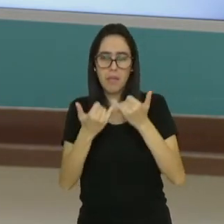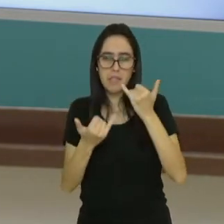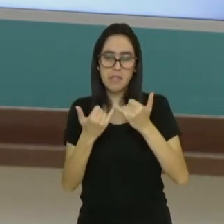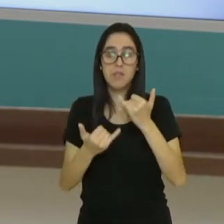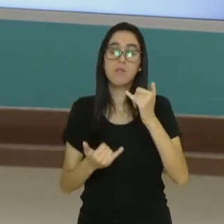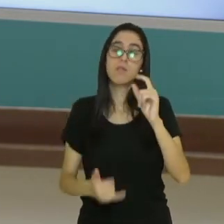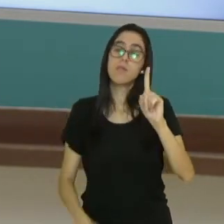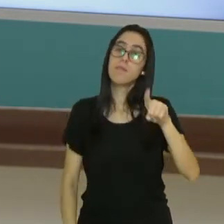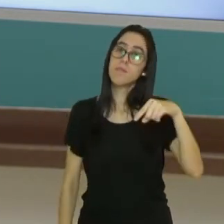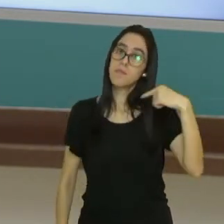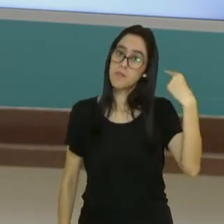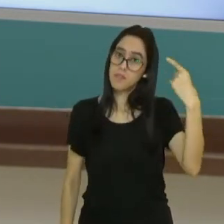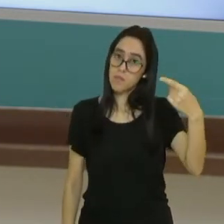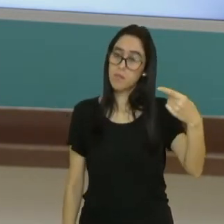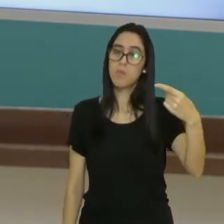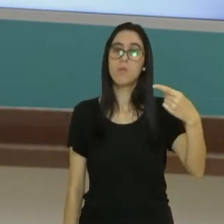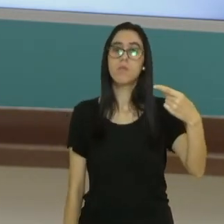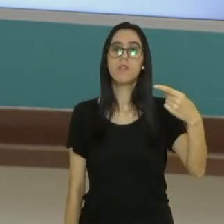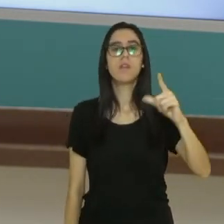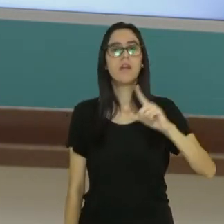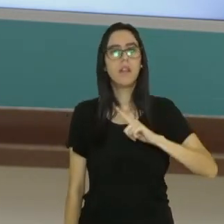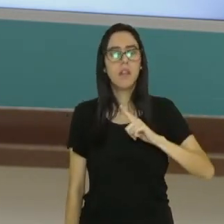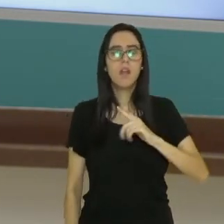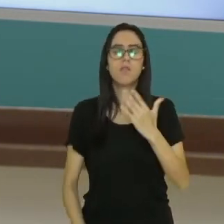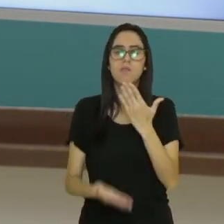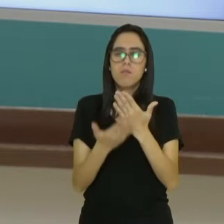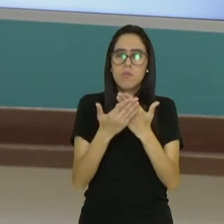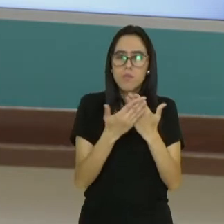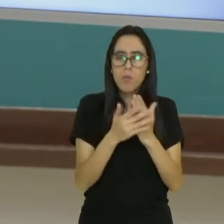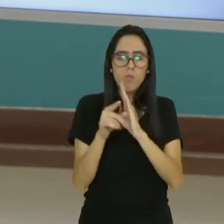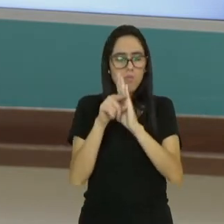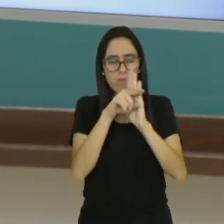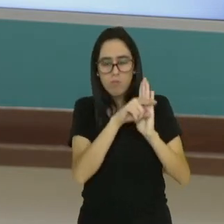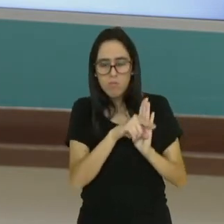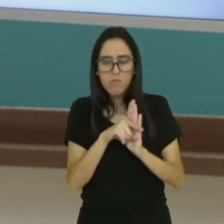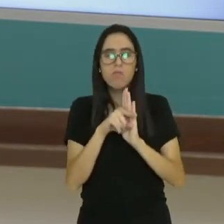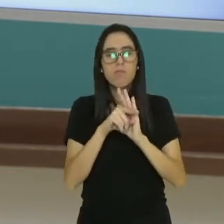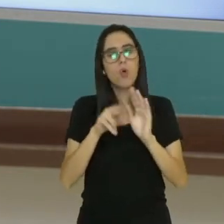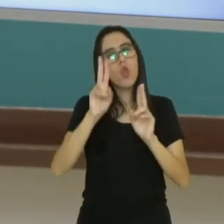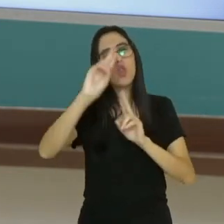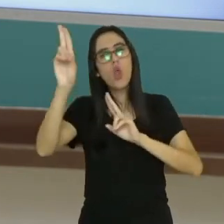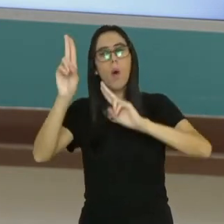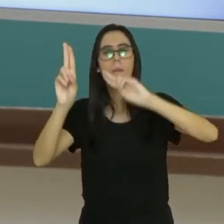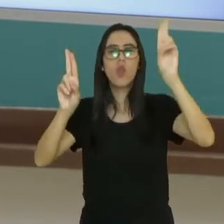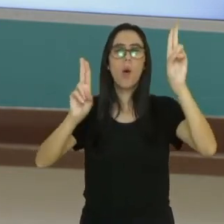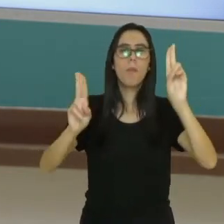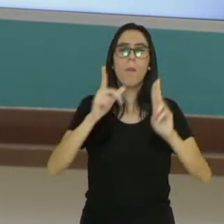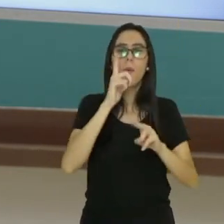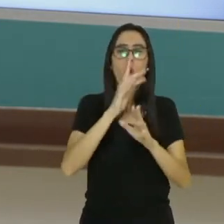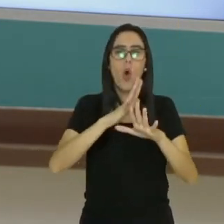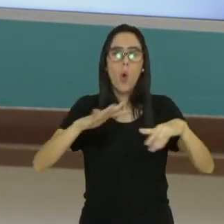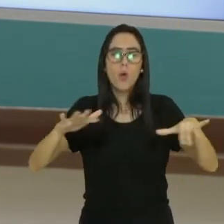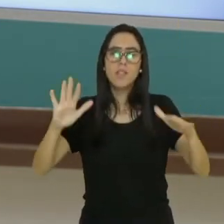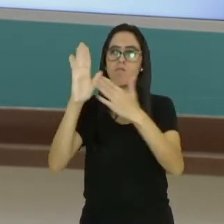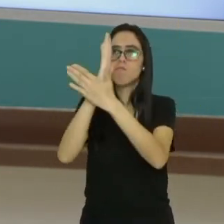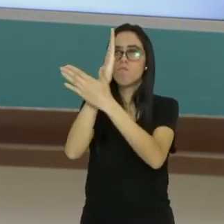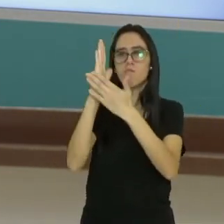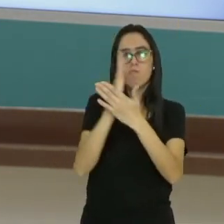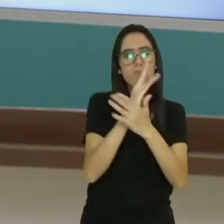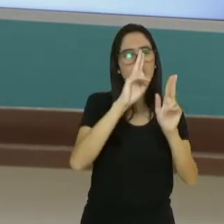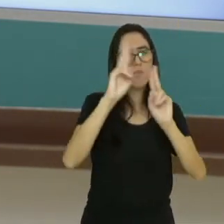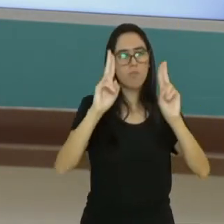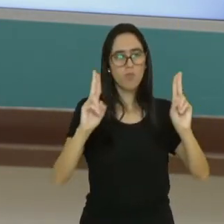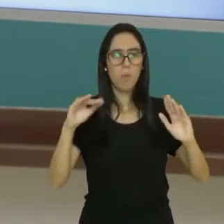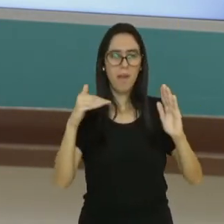né, dessa fragmentação e os estudos vão avançando, é que vão ser nomeados os oceanos, então, com os nomes que nós conhecemos